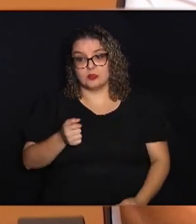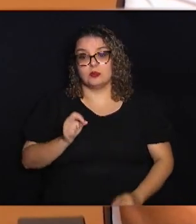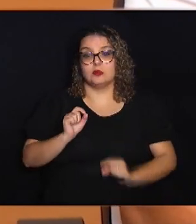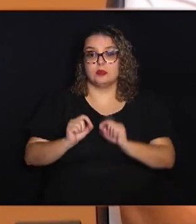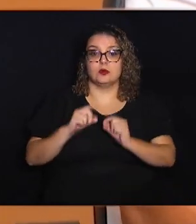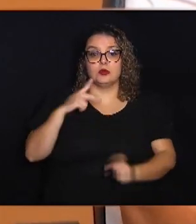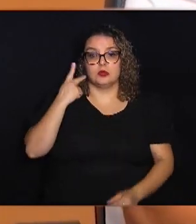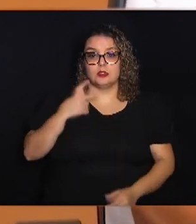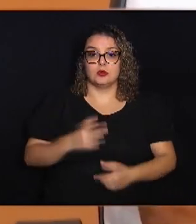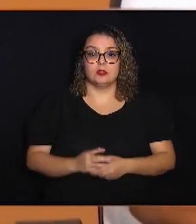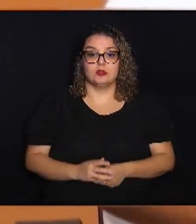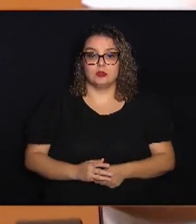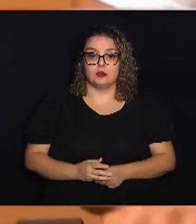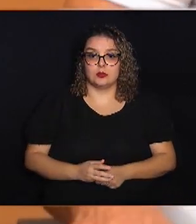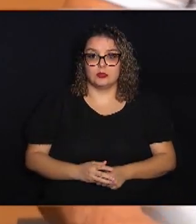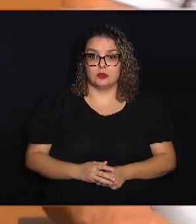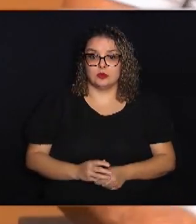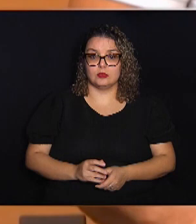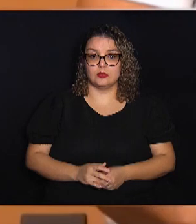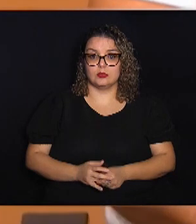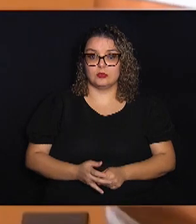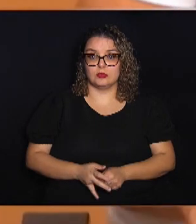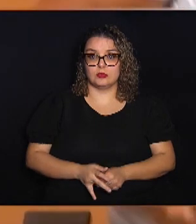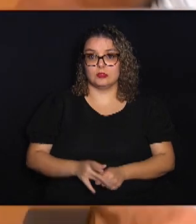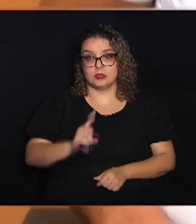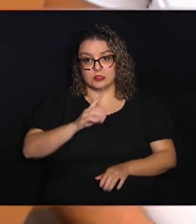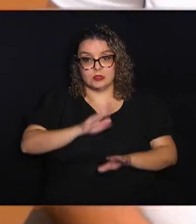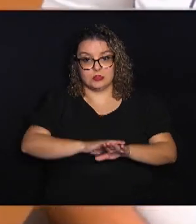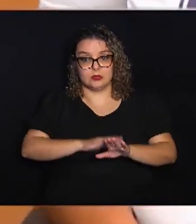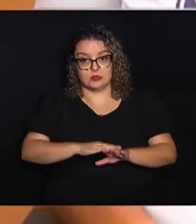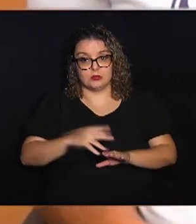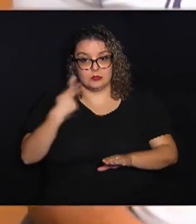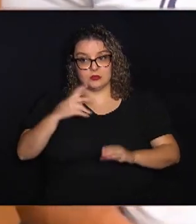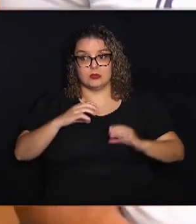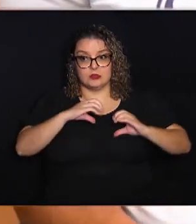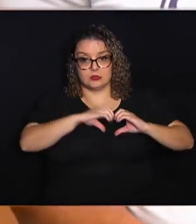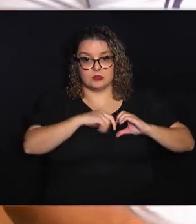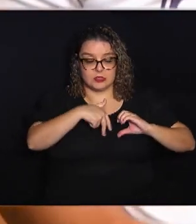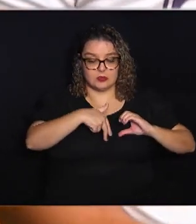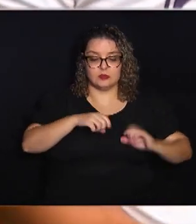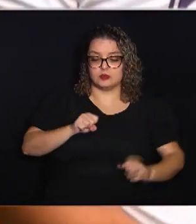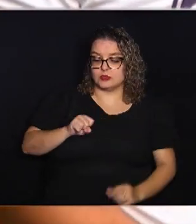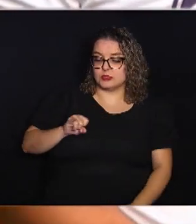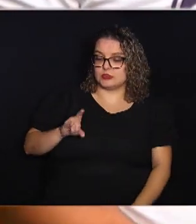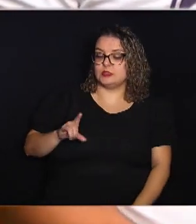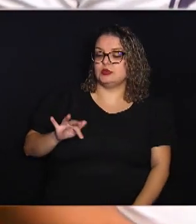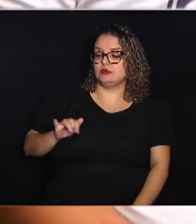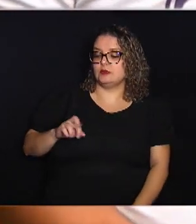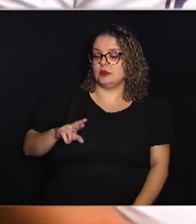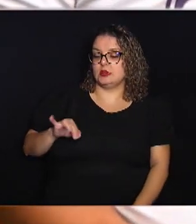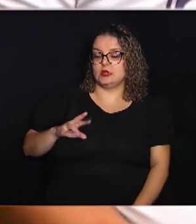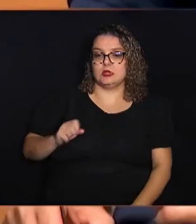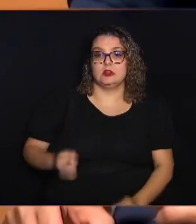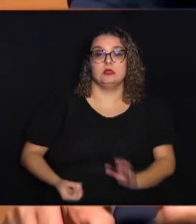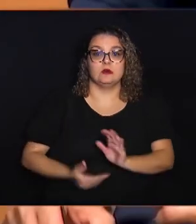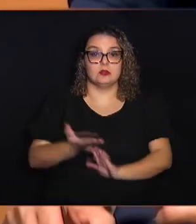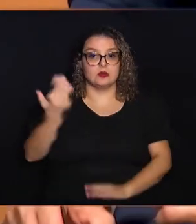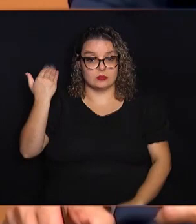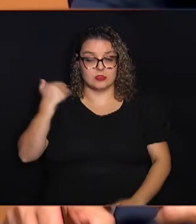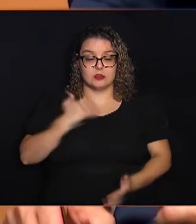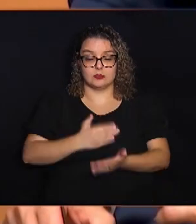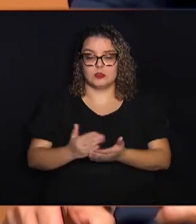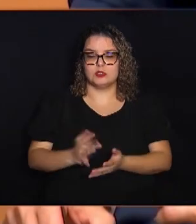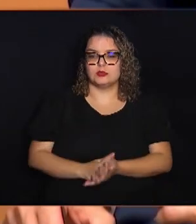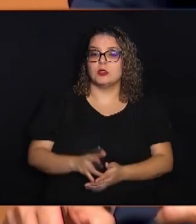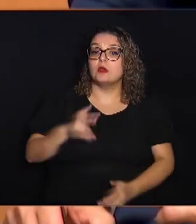vereador, não em exercício, mas no nosso coração, Cid Ferreira, e criou lá, iniciou. O vereador